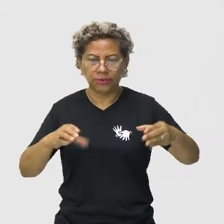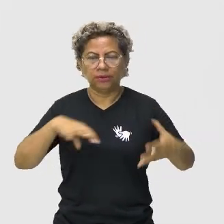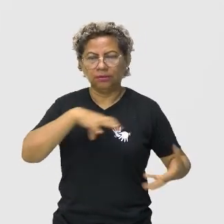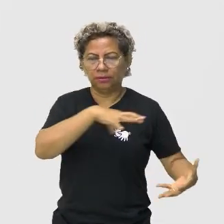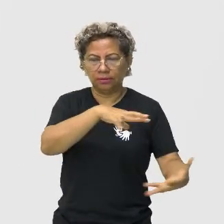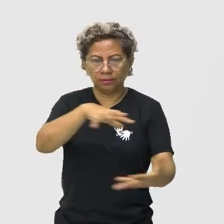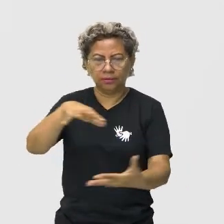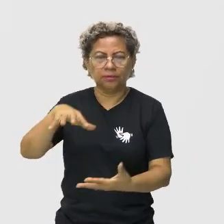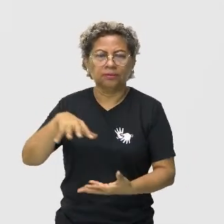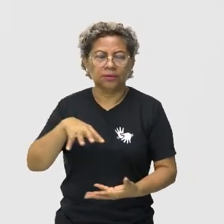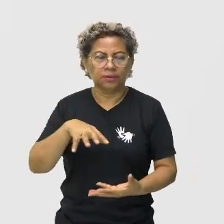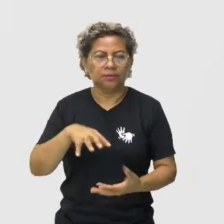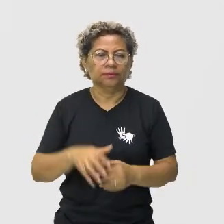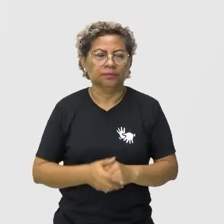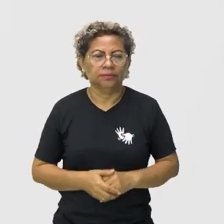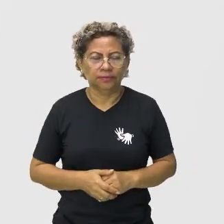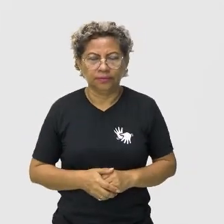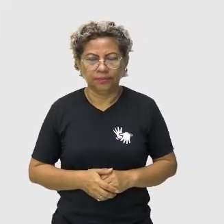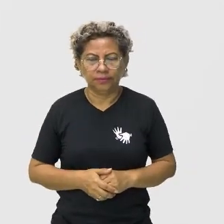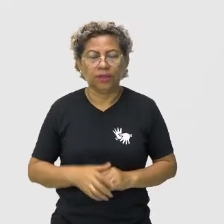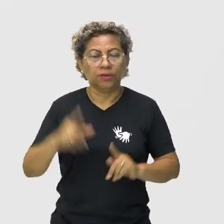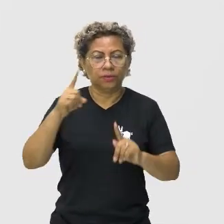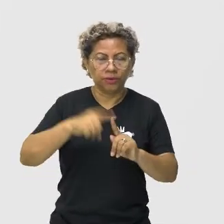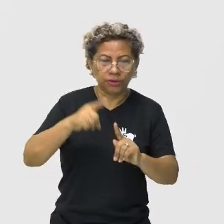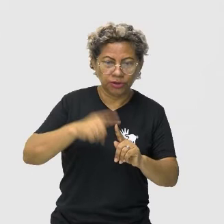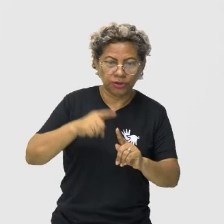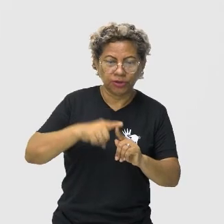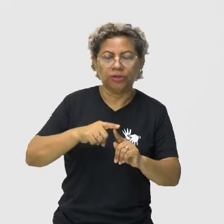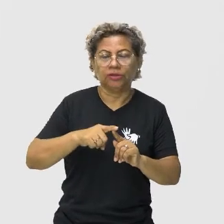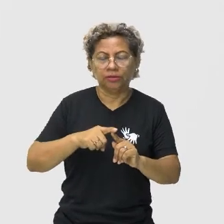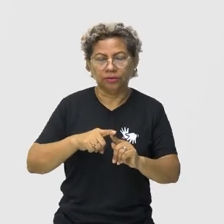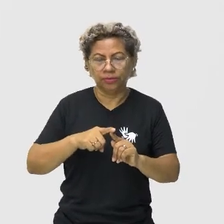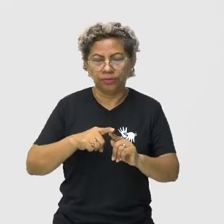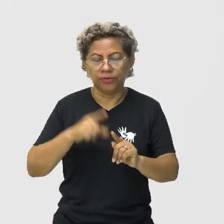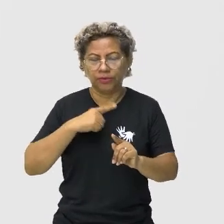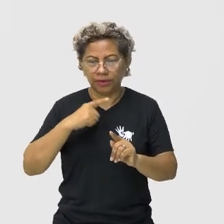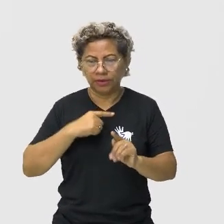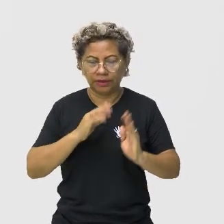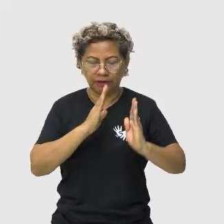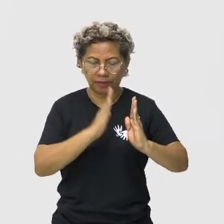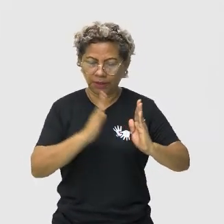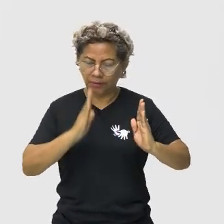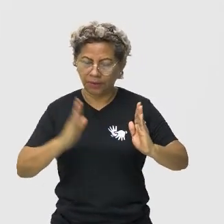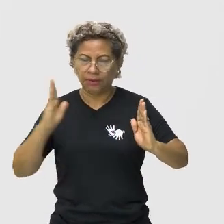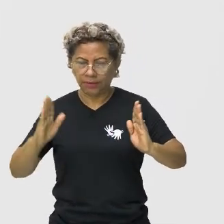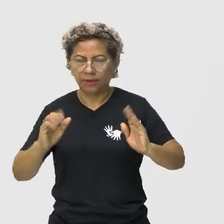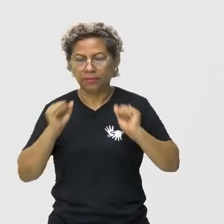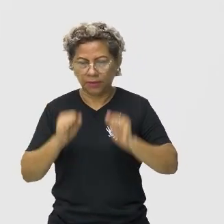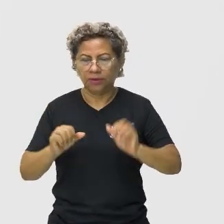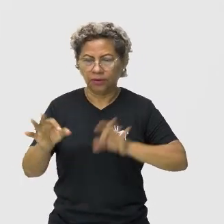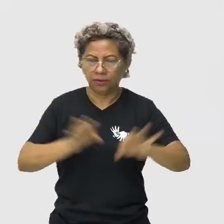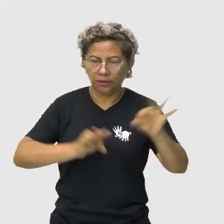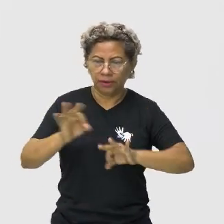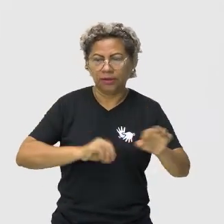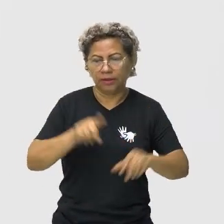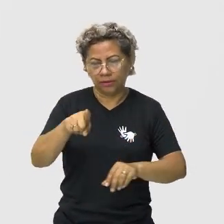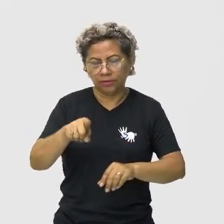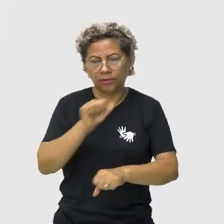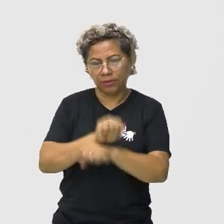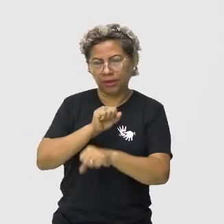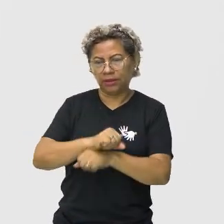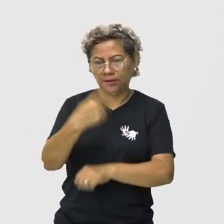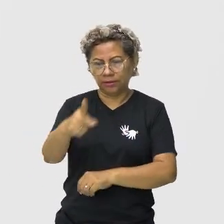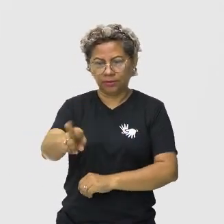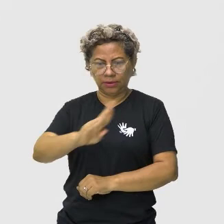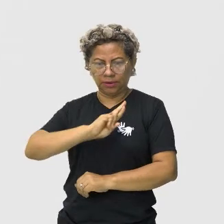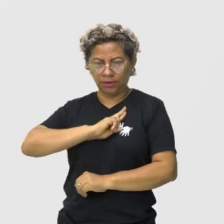globalizado. Quais os diferentes níveis que os blocos econômicos podem se organizar? Essas duas questões para você responder e daqui a pouco eu